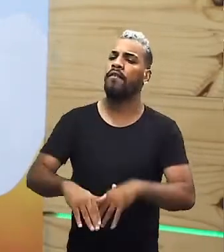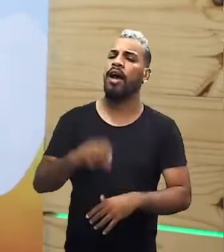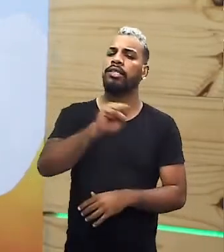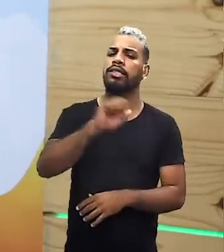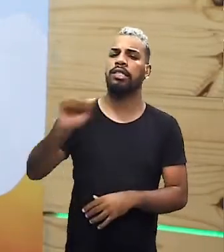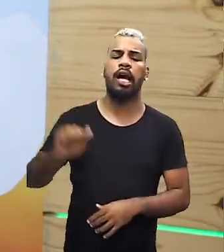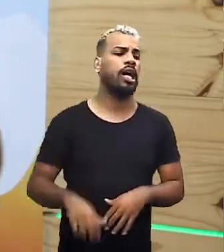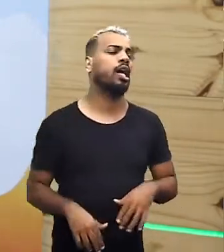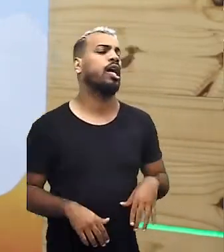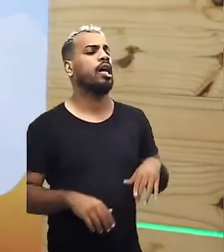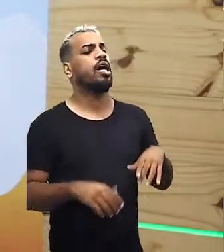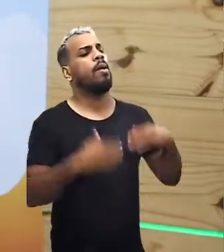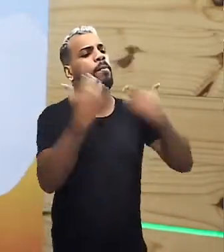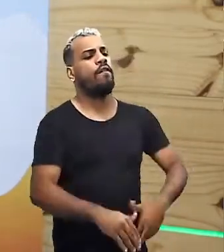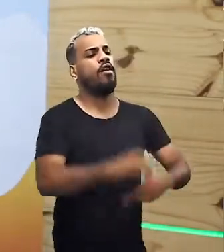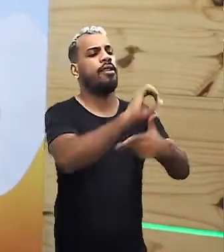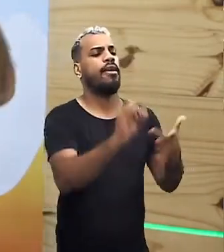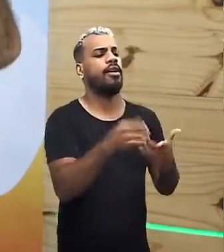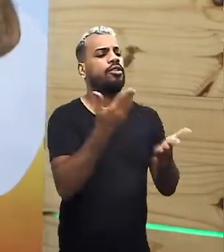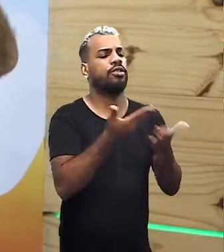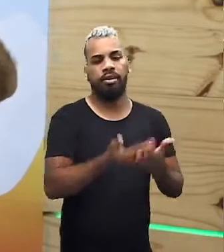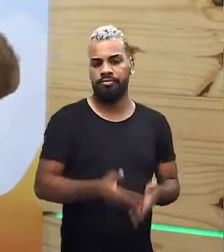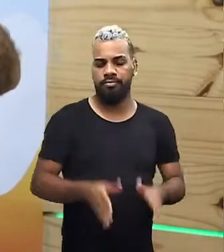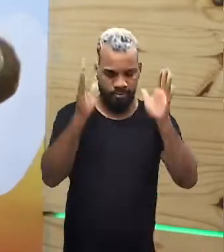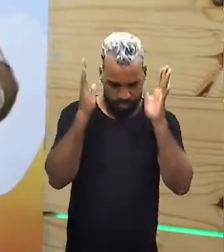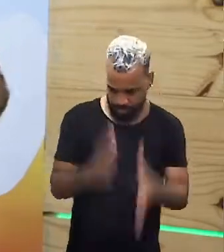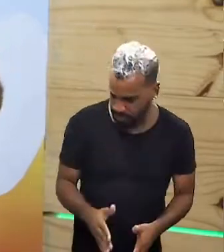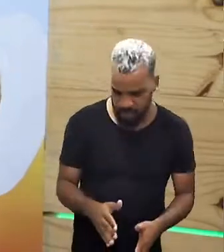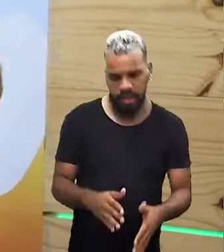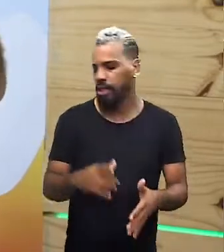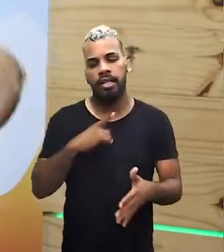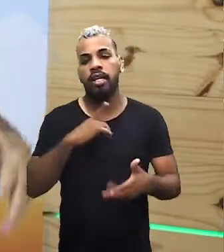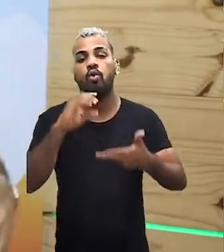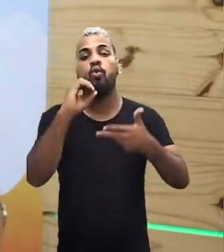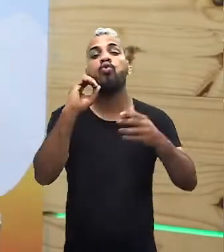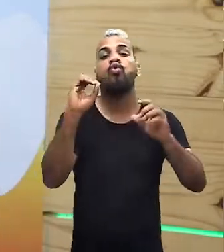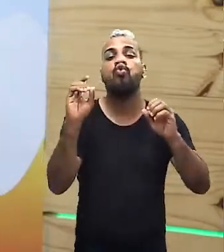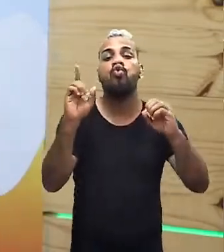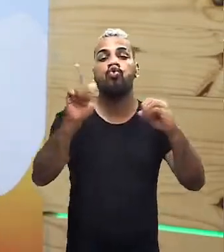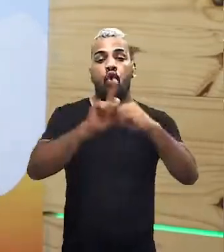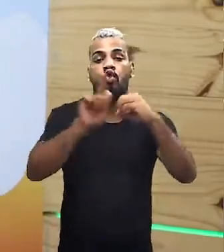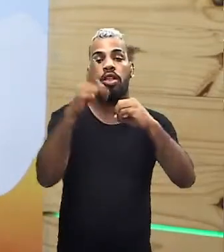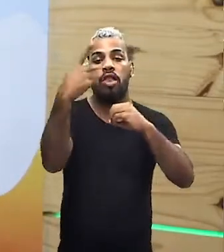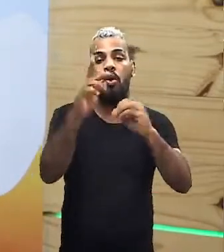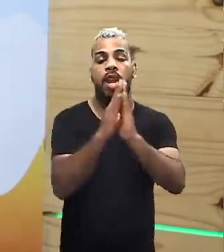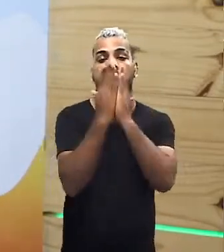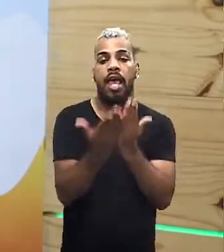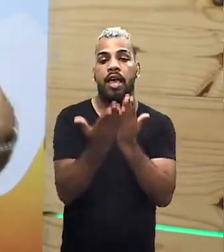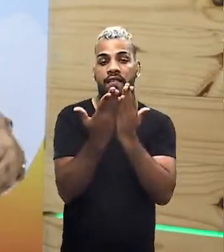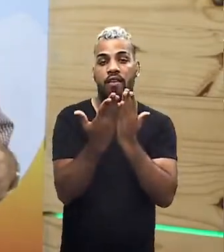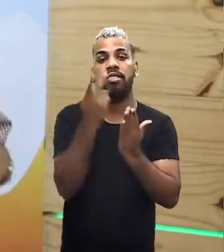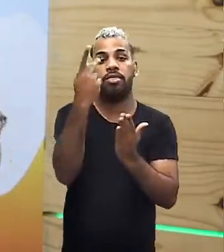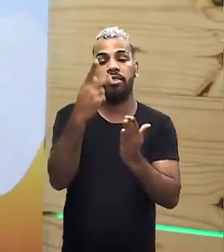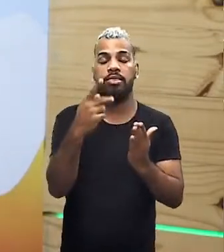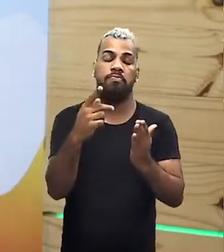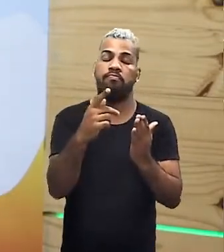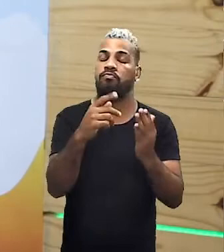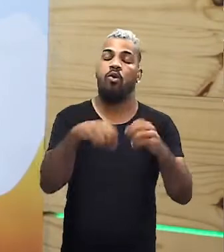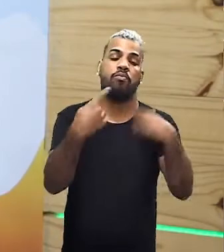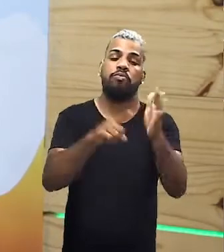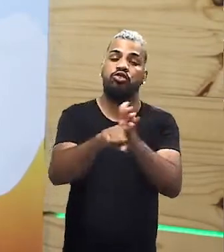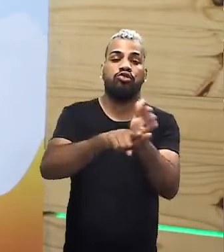quero estudar para a prova do Enem. Bota no Google, procura teu livro didático, procura